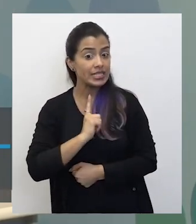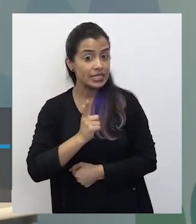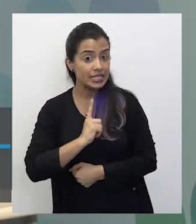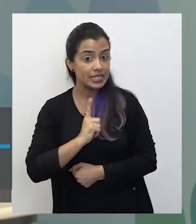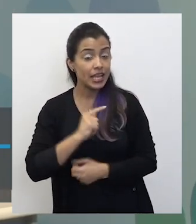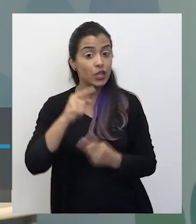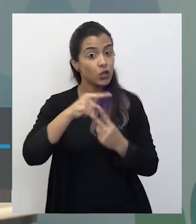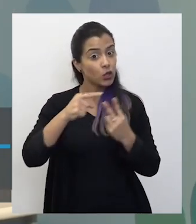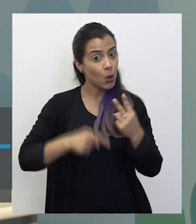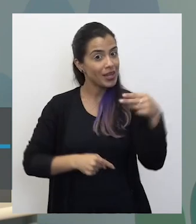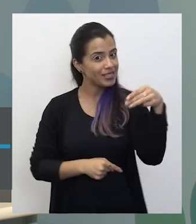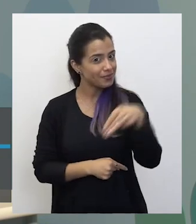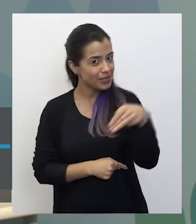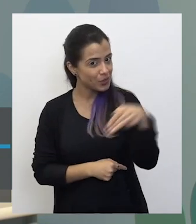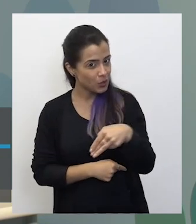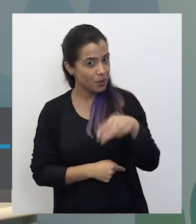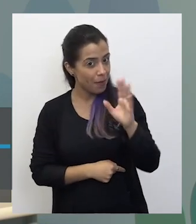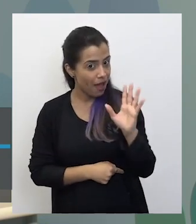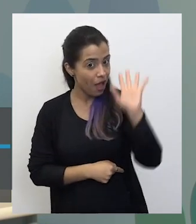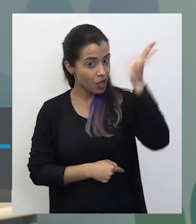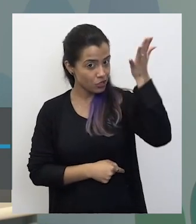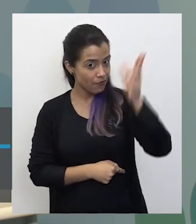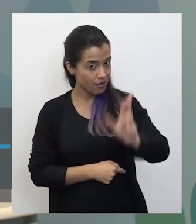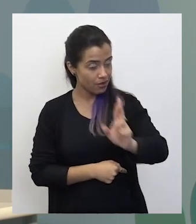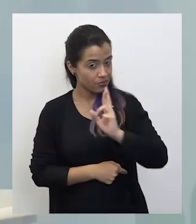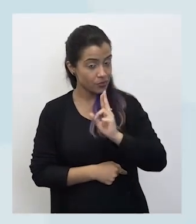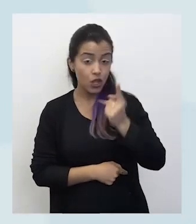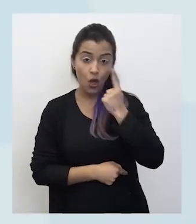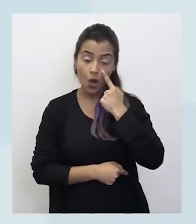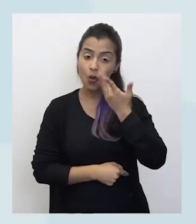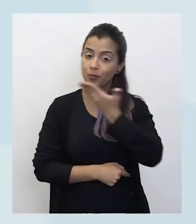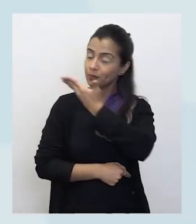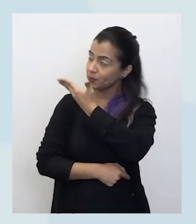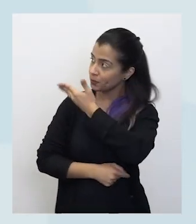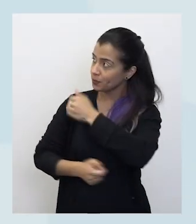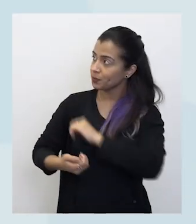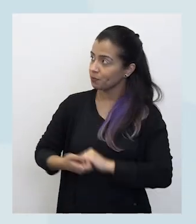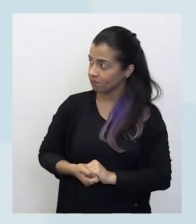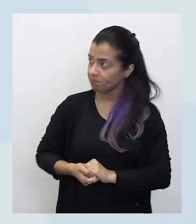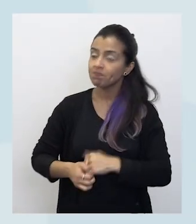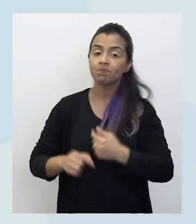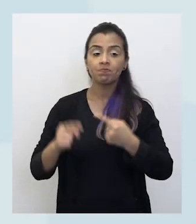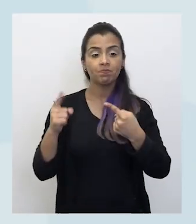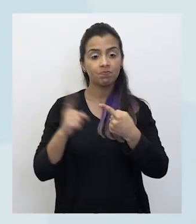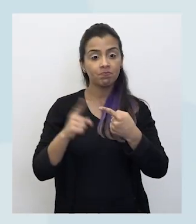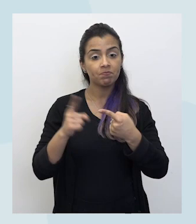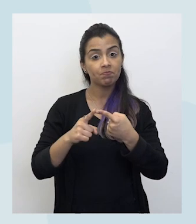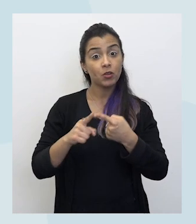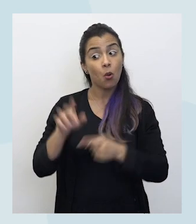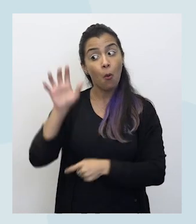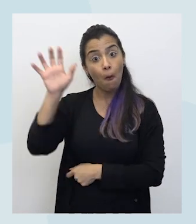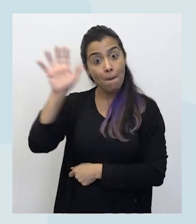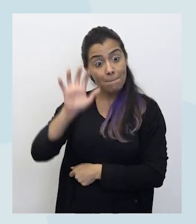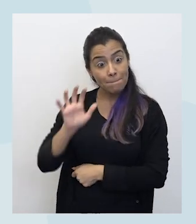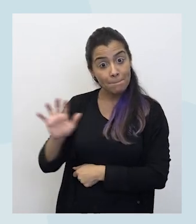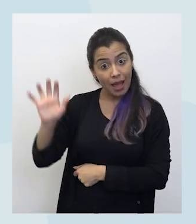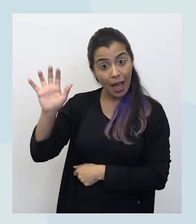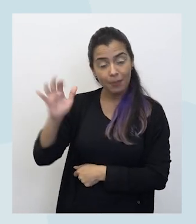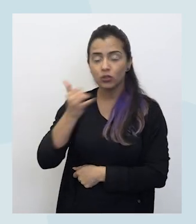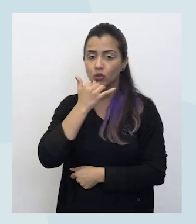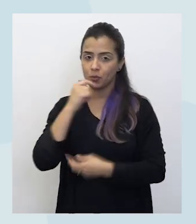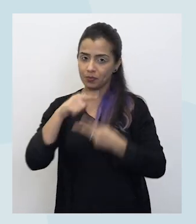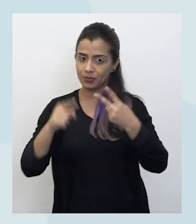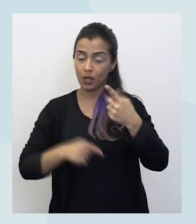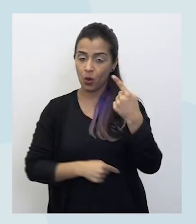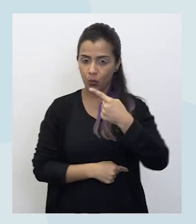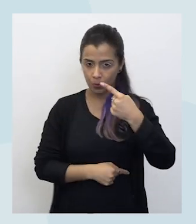2 minutos para resolução da atividade. Aí na tela para vocês, a questão: observe o mapa e responda. O